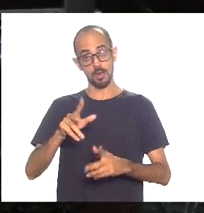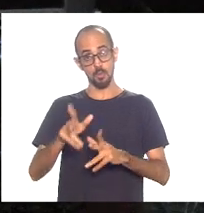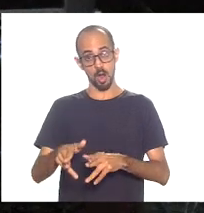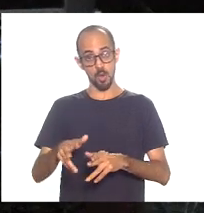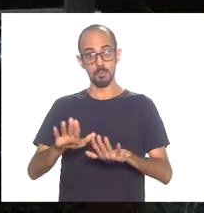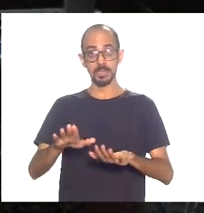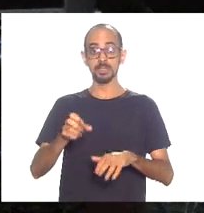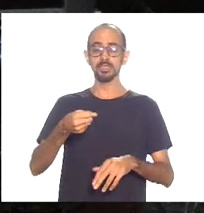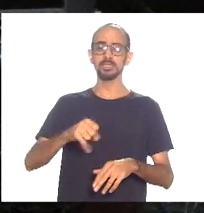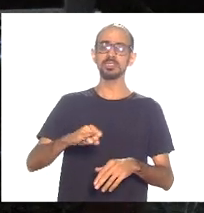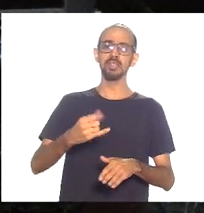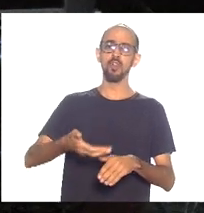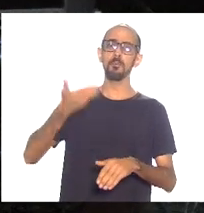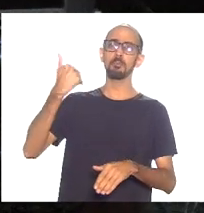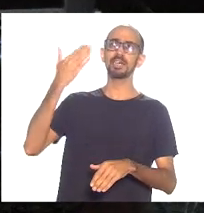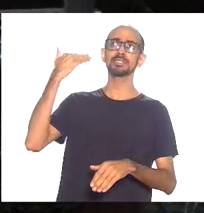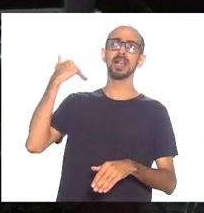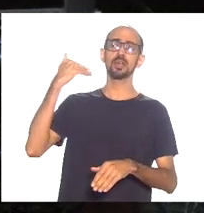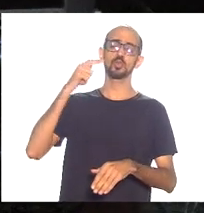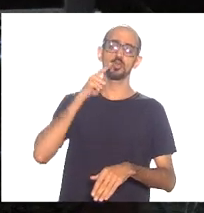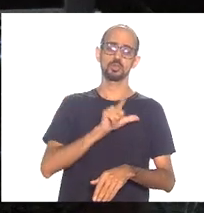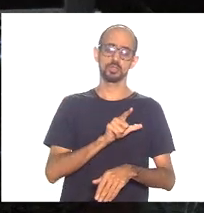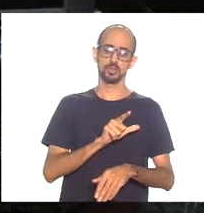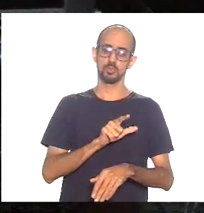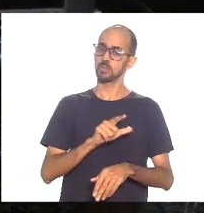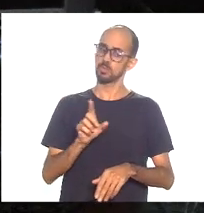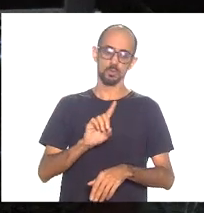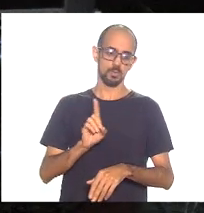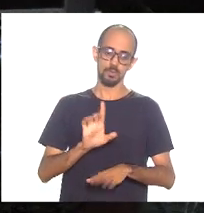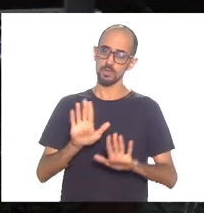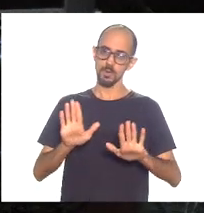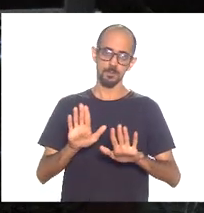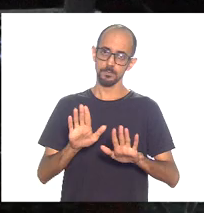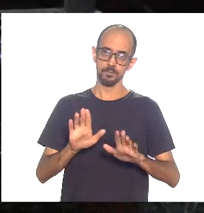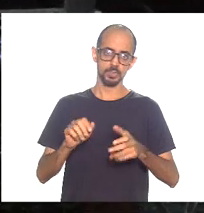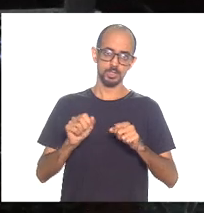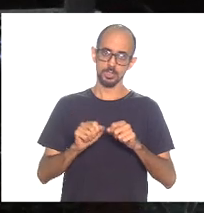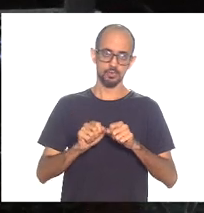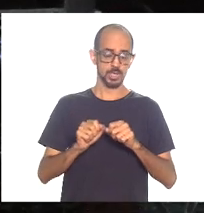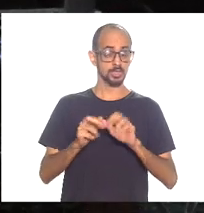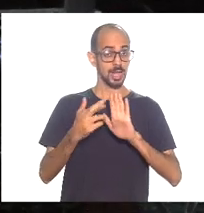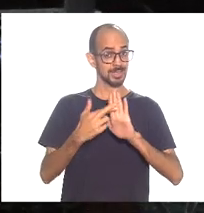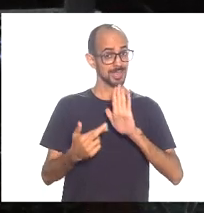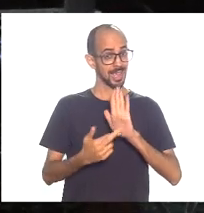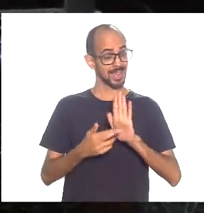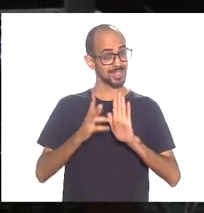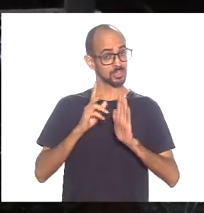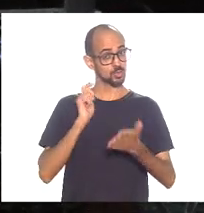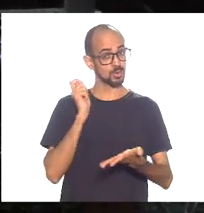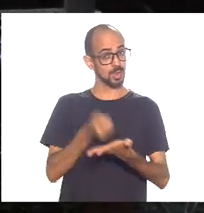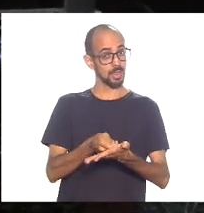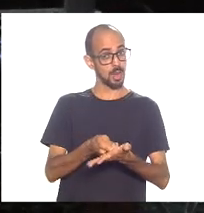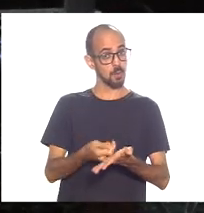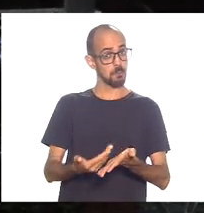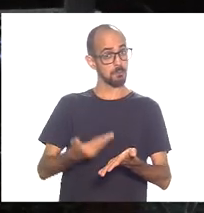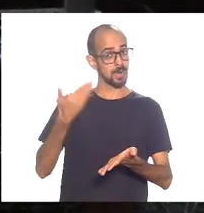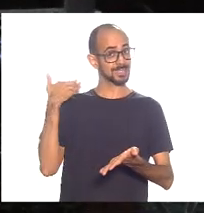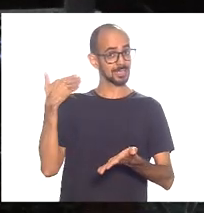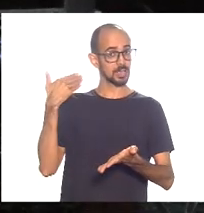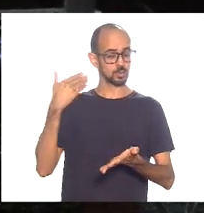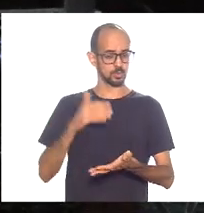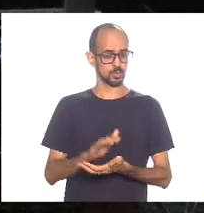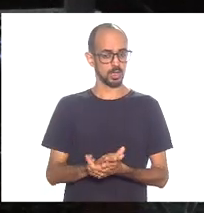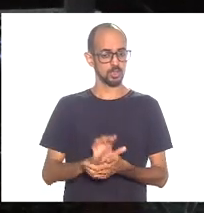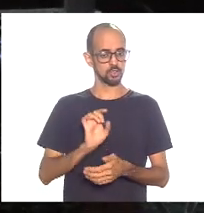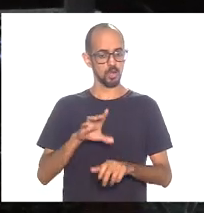em 2015, ou 17, ou 16, concorreu nas regras daquele leilão. Então, é